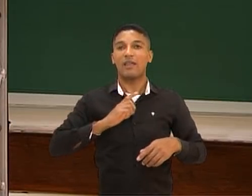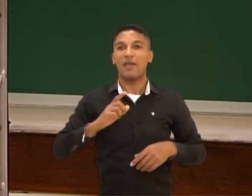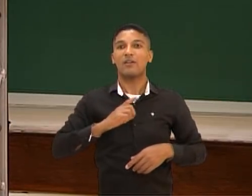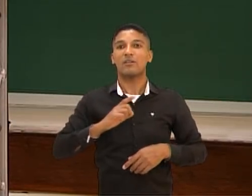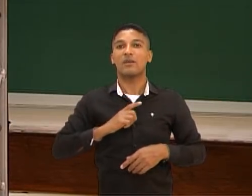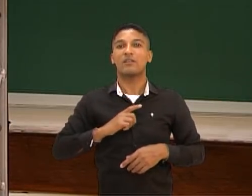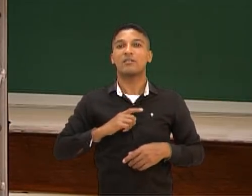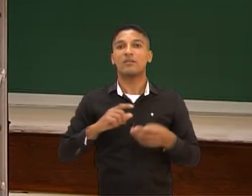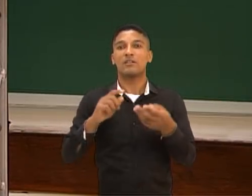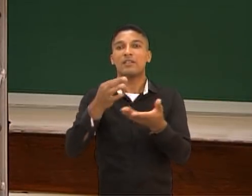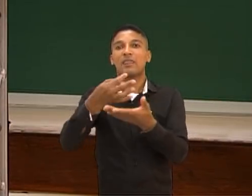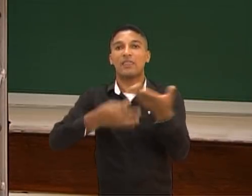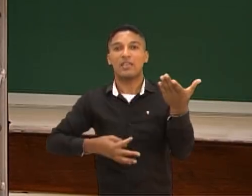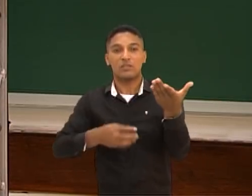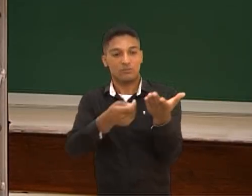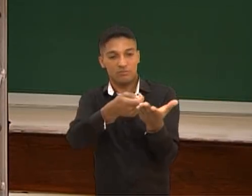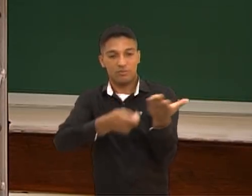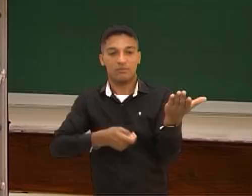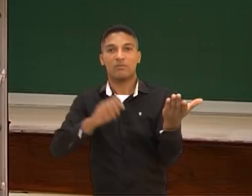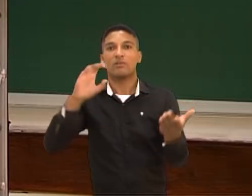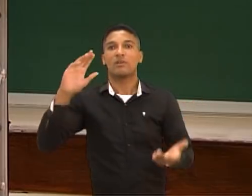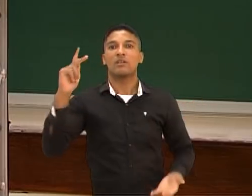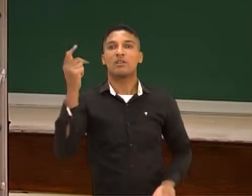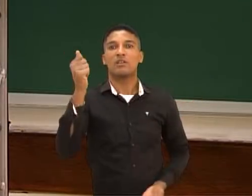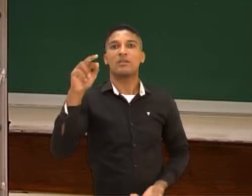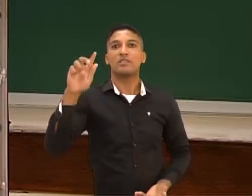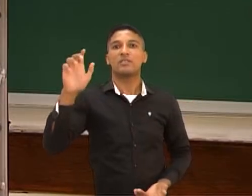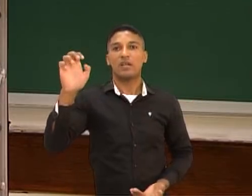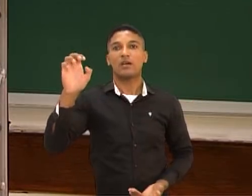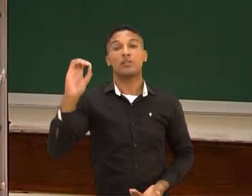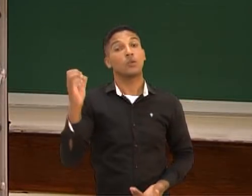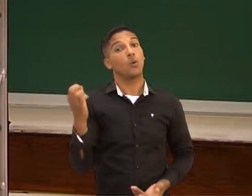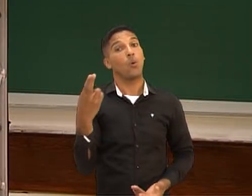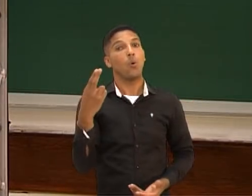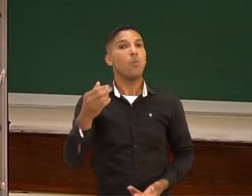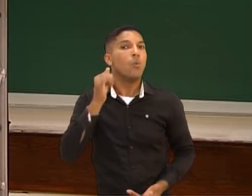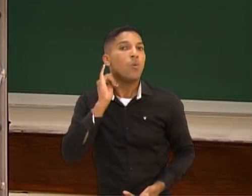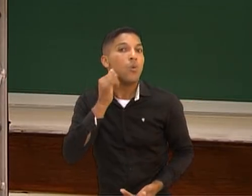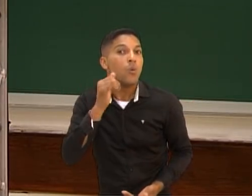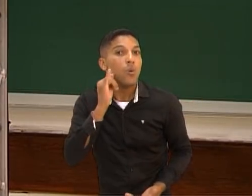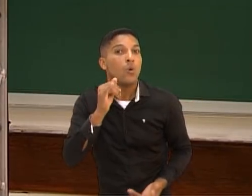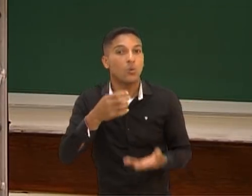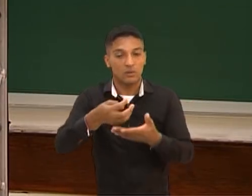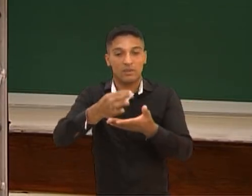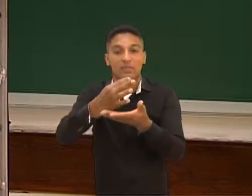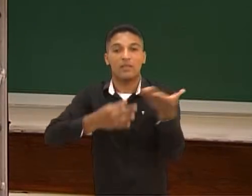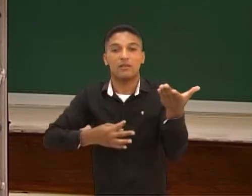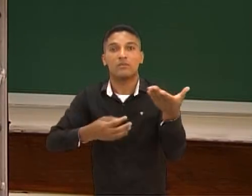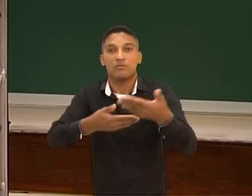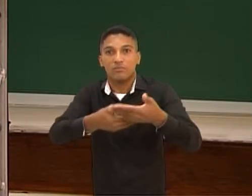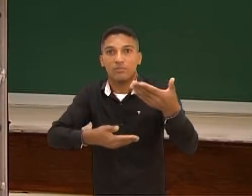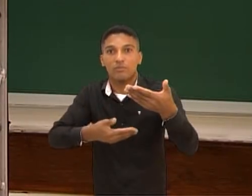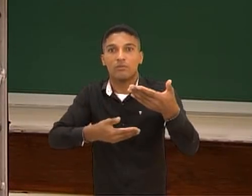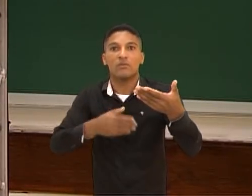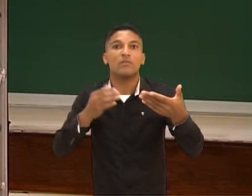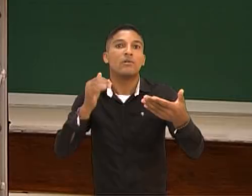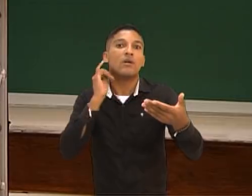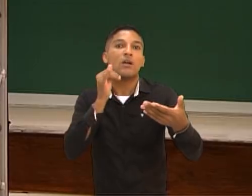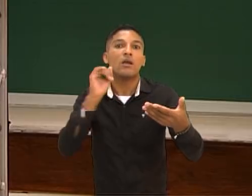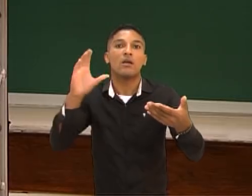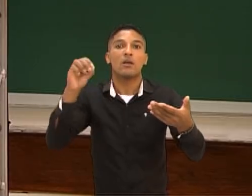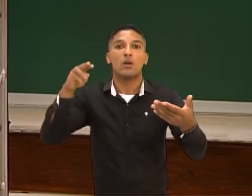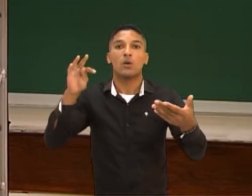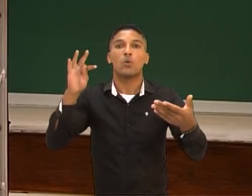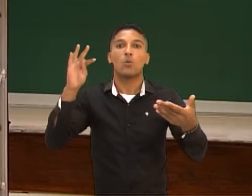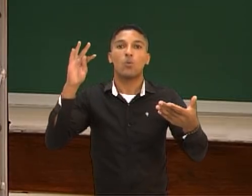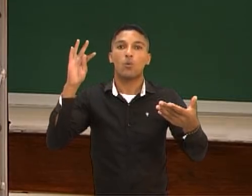né, é um texto publicitário. Então, a gente tem vários gêneros discursivos, né? Então, a língua portuguesa, geralmente, que é o que a gente analisa nas